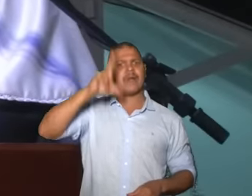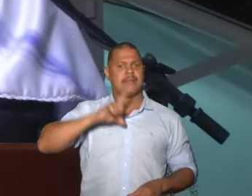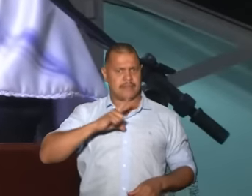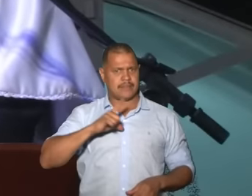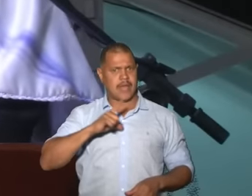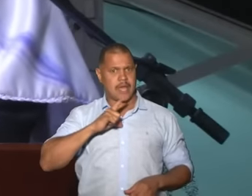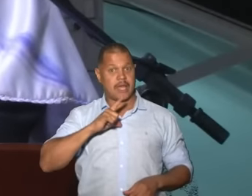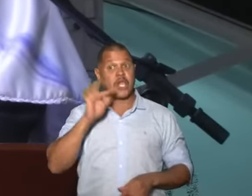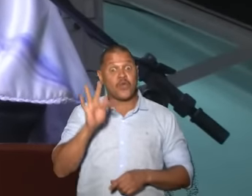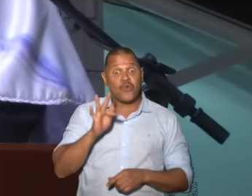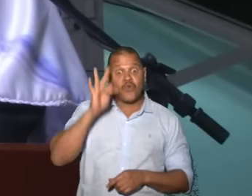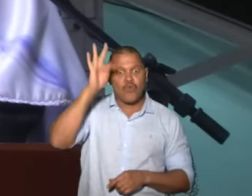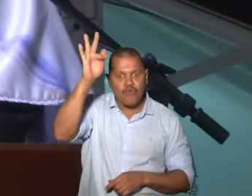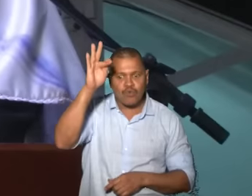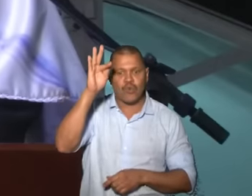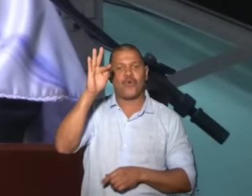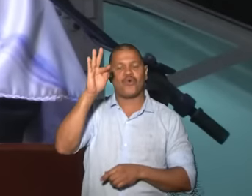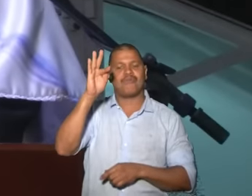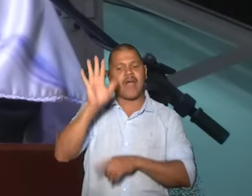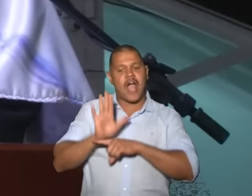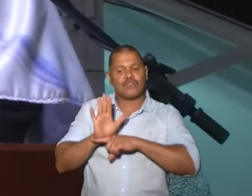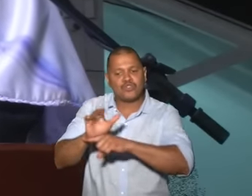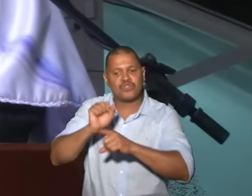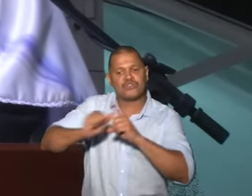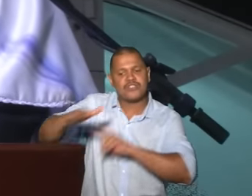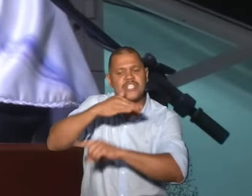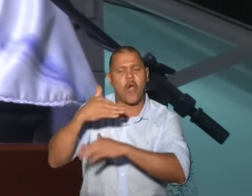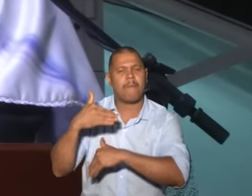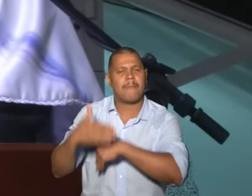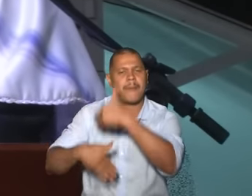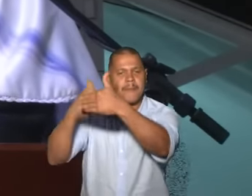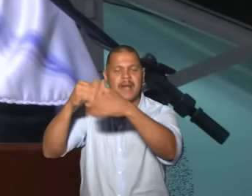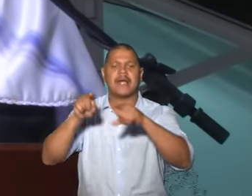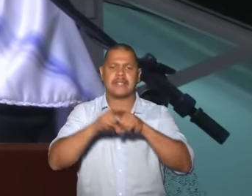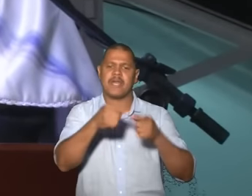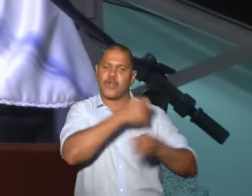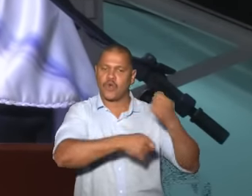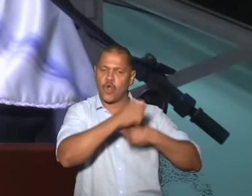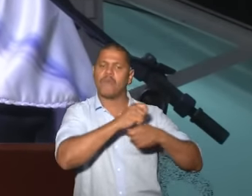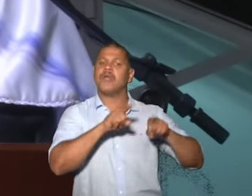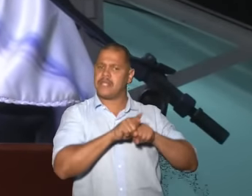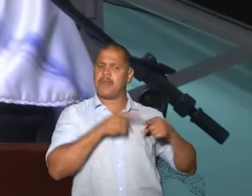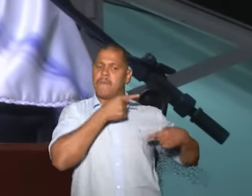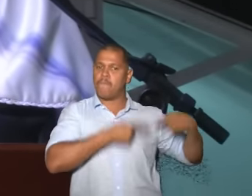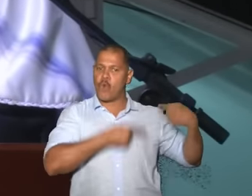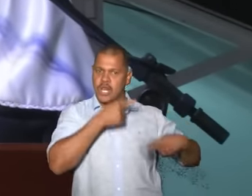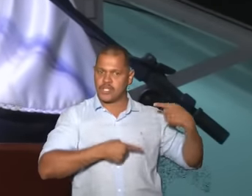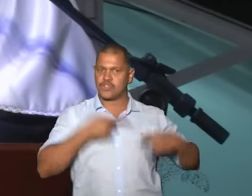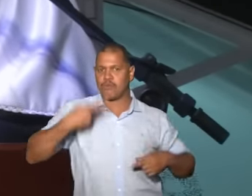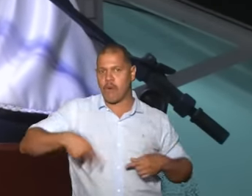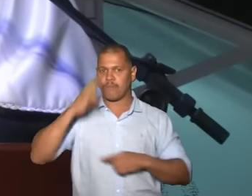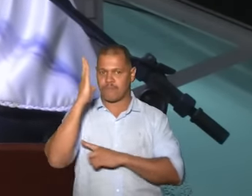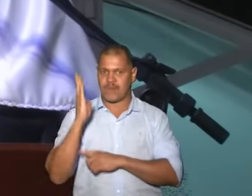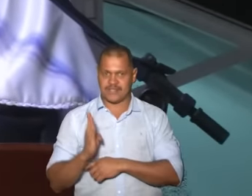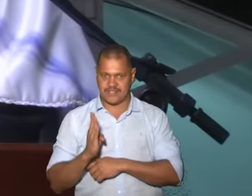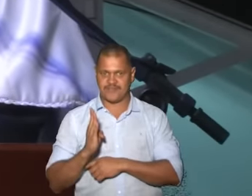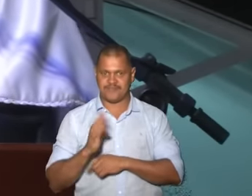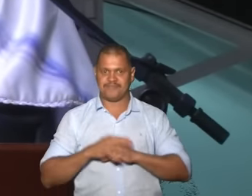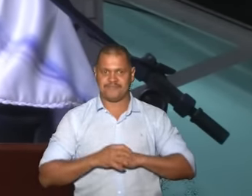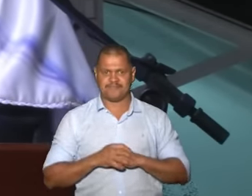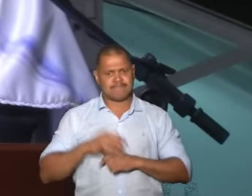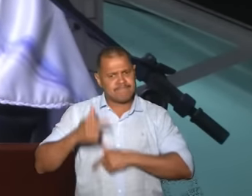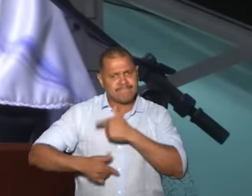a contribuir para o desenvolvimento social, econômico e político do nosso Brasil. Na realização e